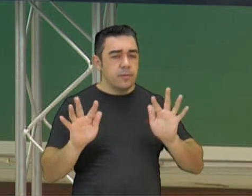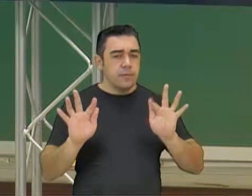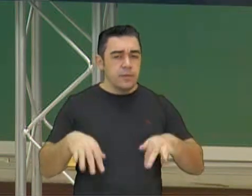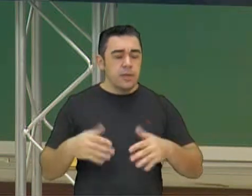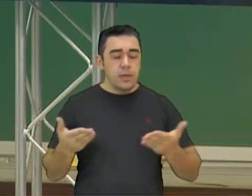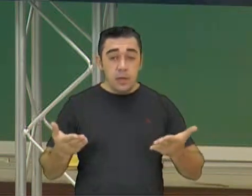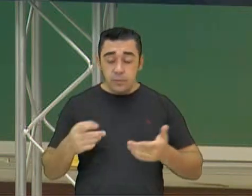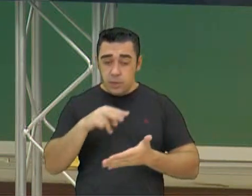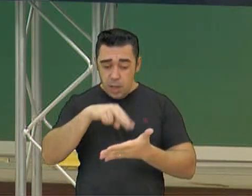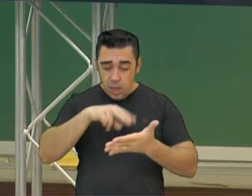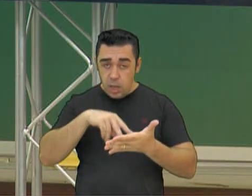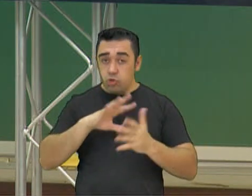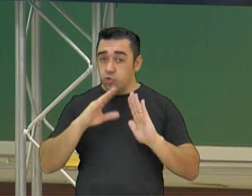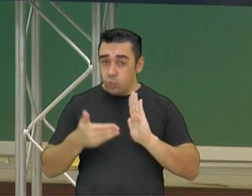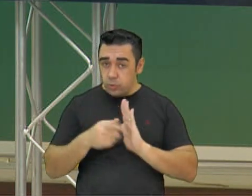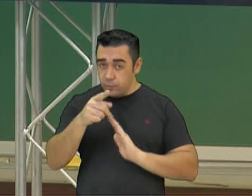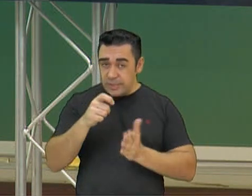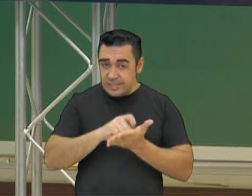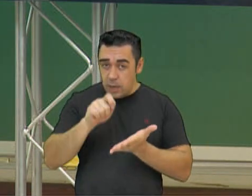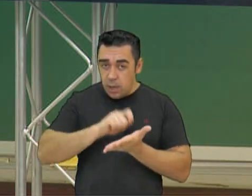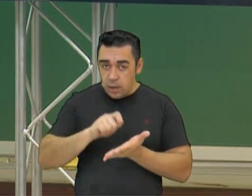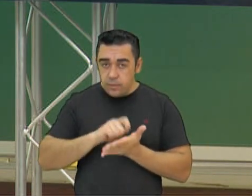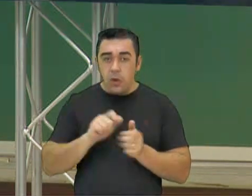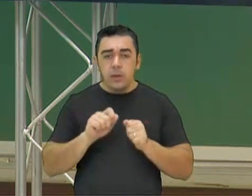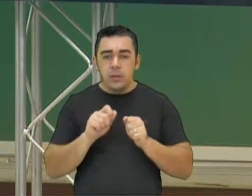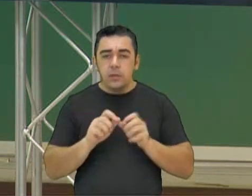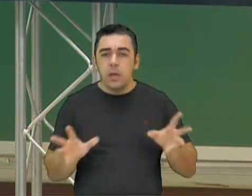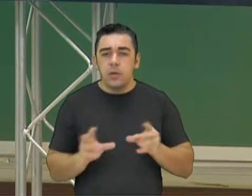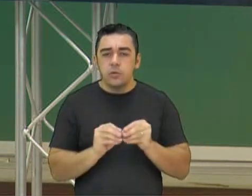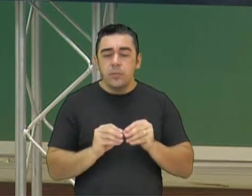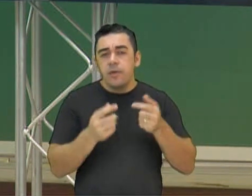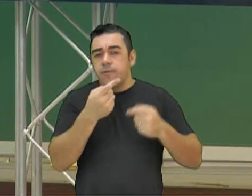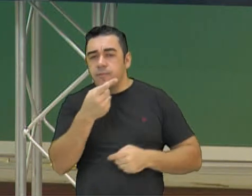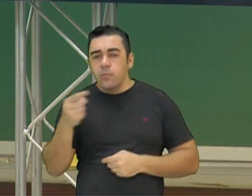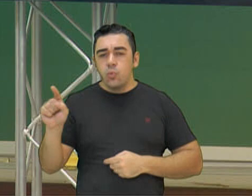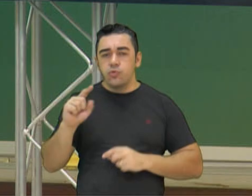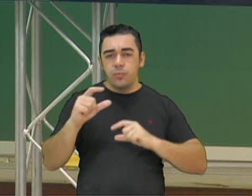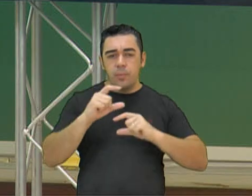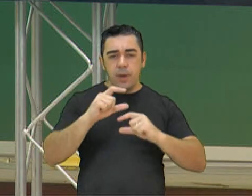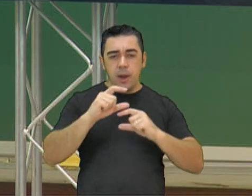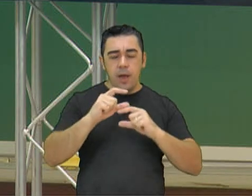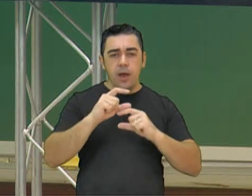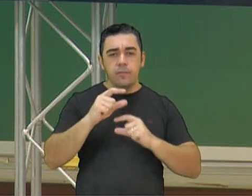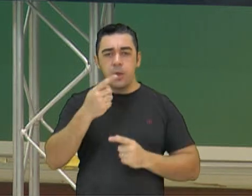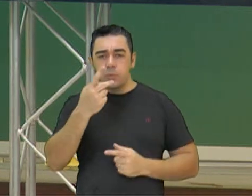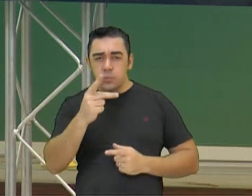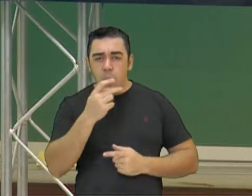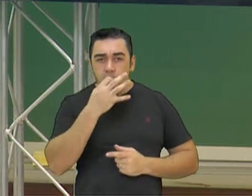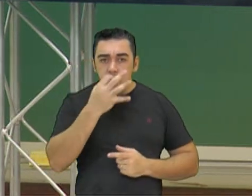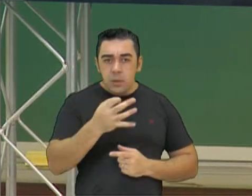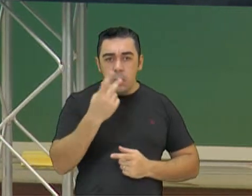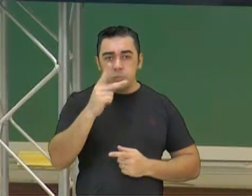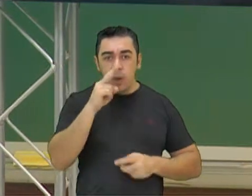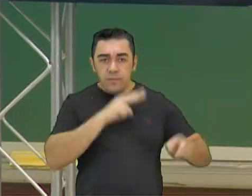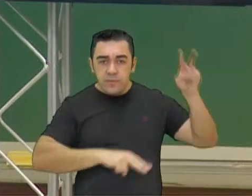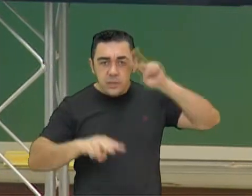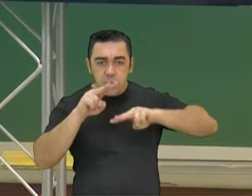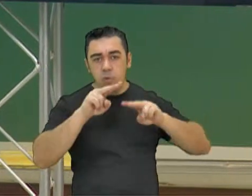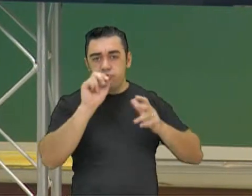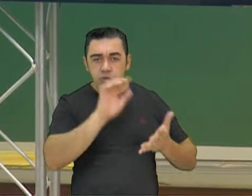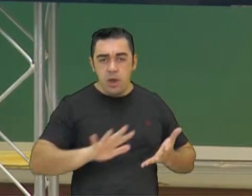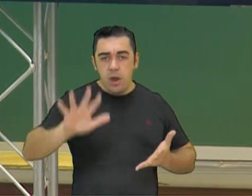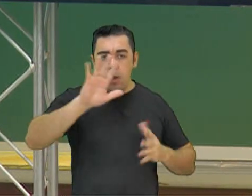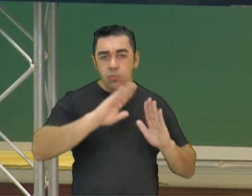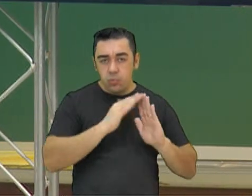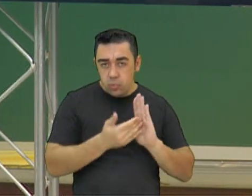já escreveu e tente agora sintetizar tudo aí num parágrafo final, dando aí a tua visão final de tudo,